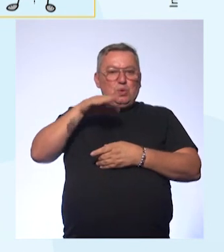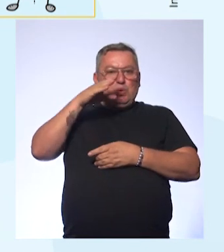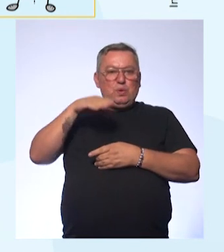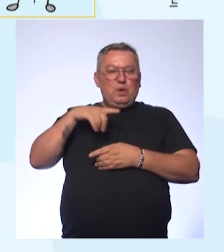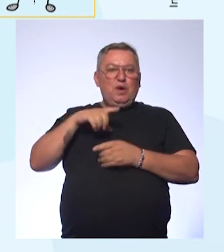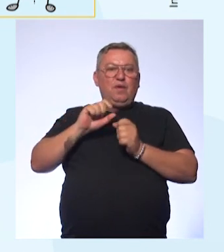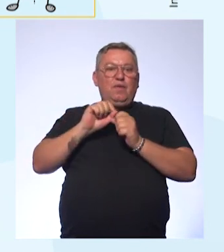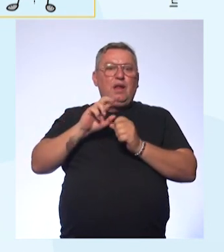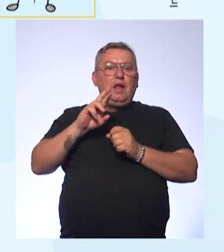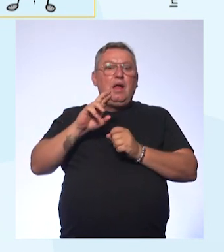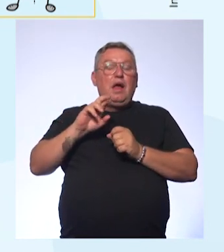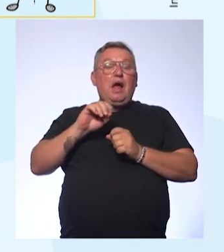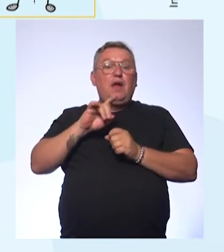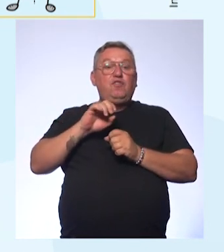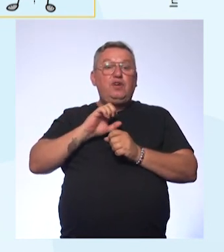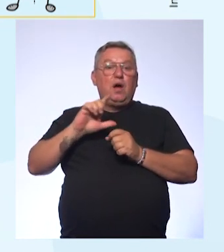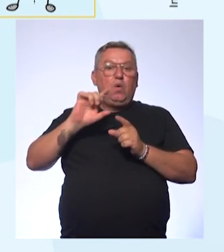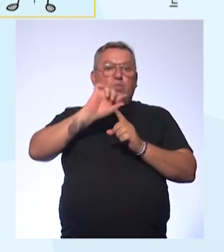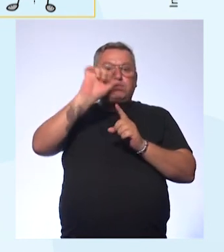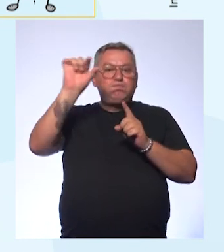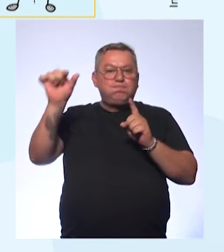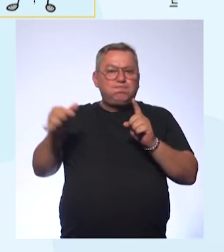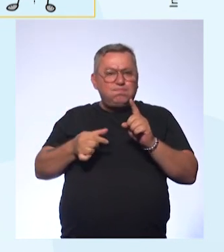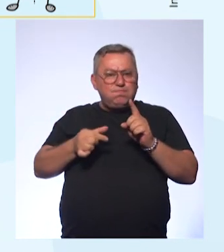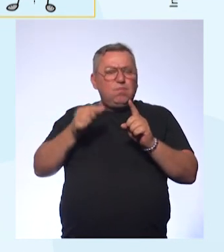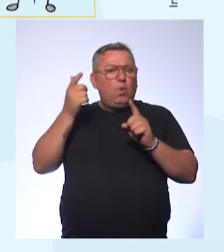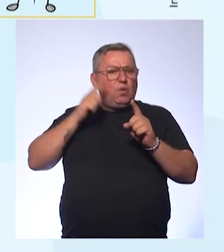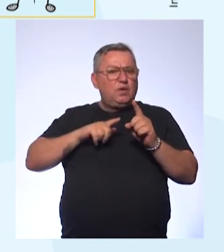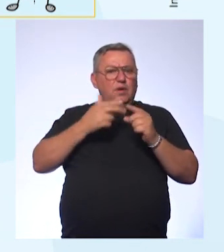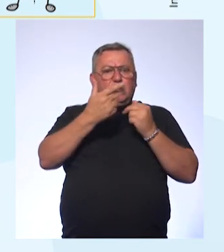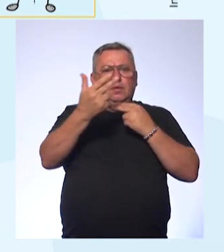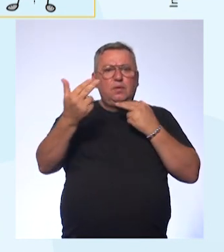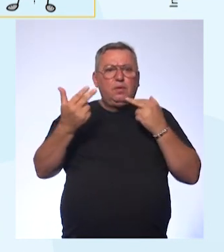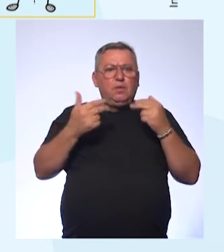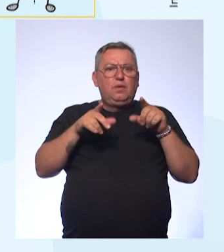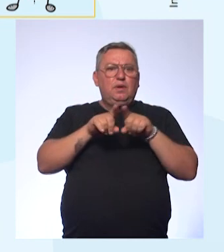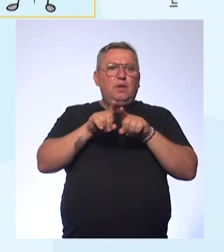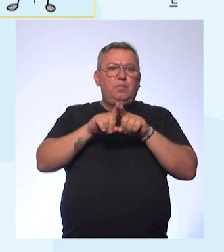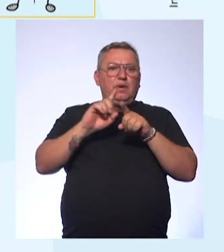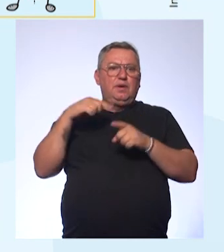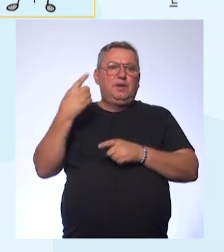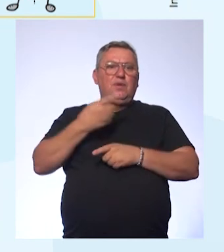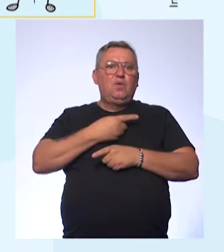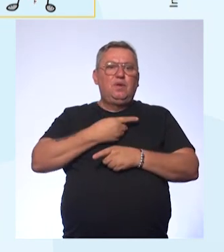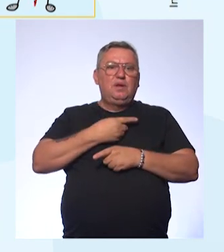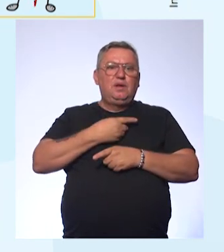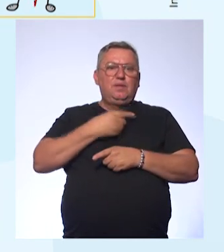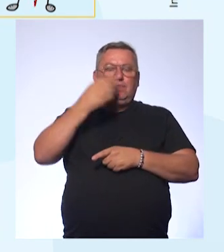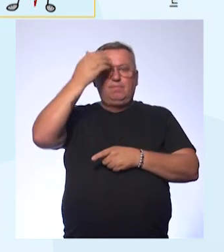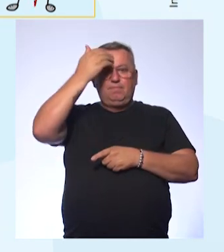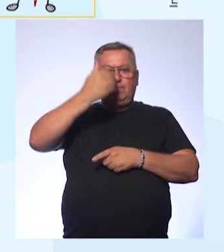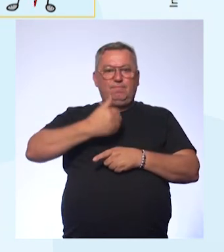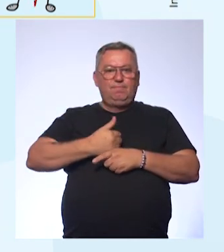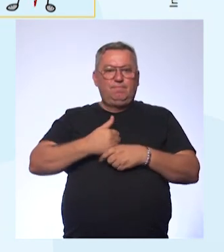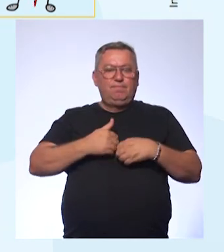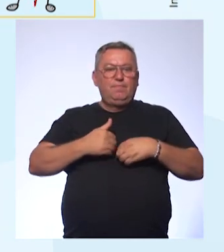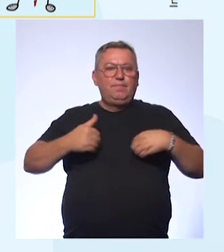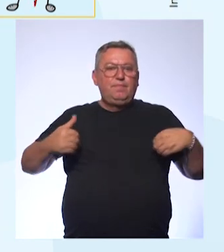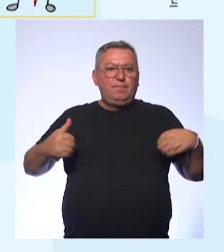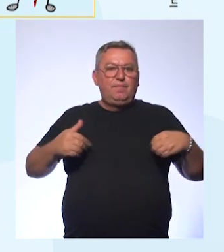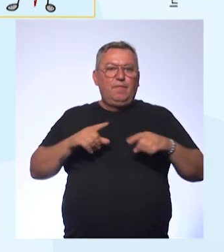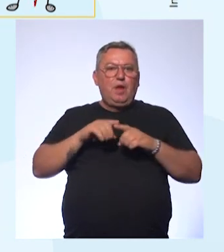simetria radial. Então, a gente consegue dividir em várias partes iguais. E, no caso da nossa espécie e de outras várias,